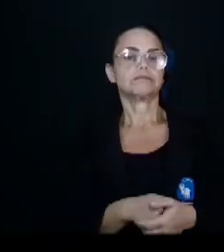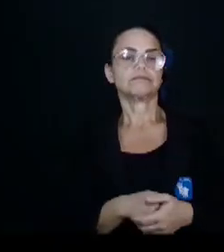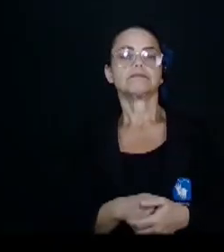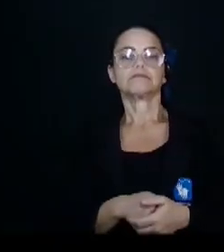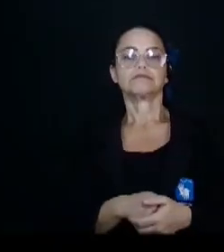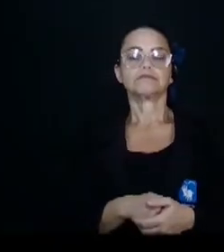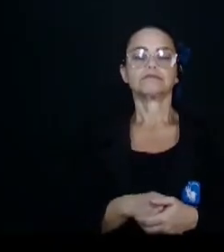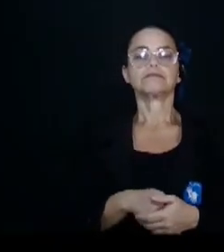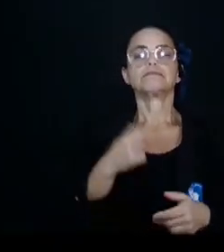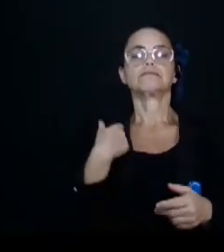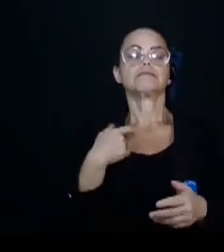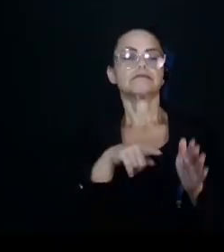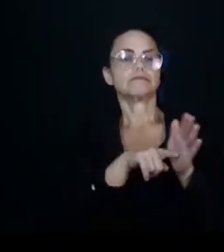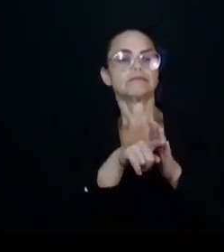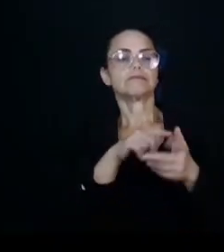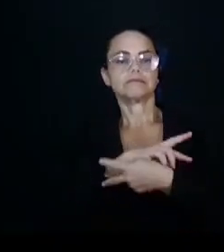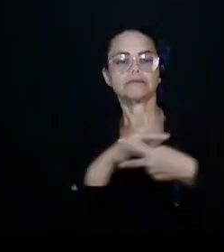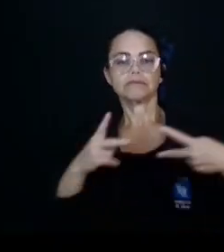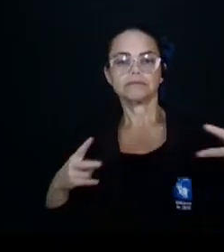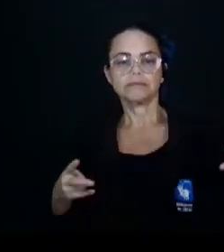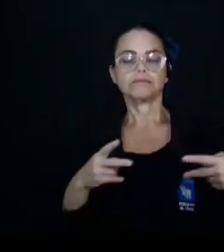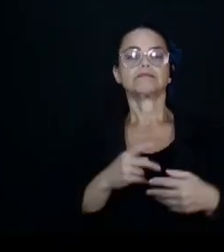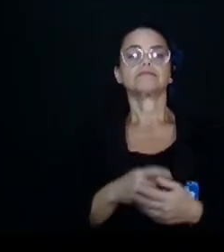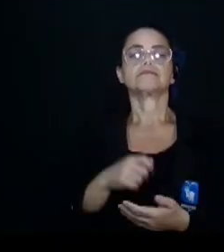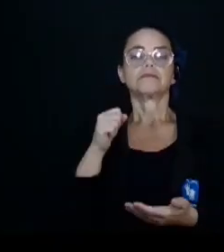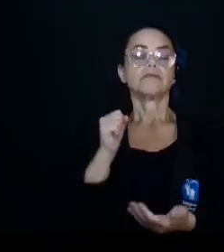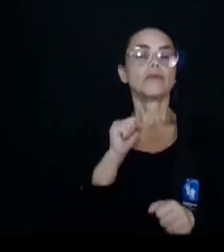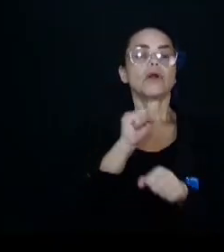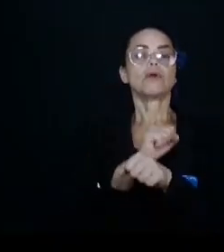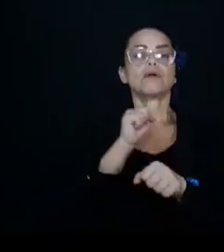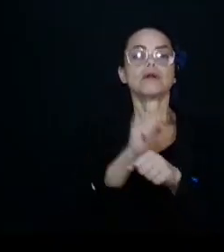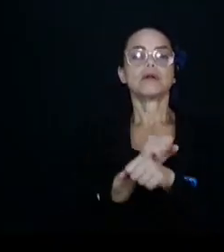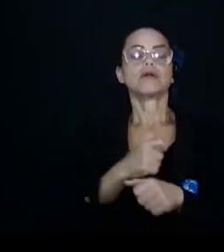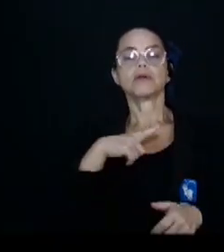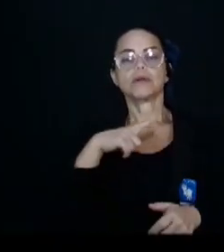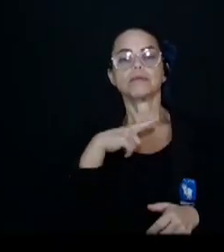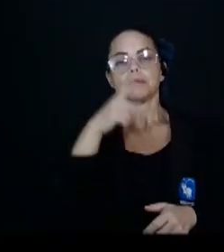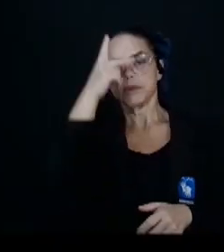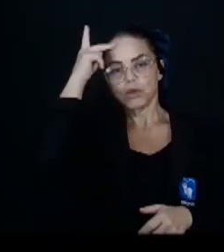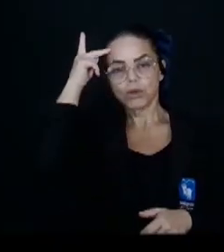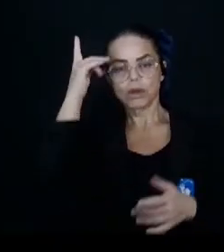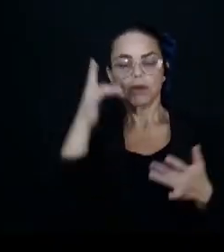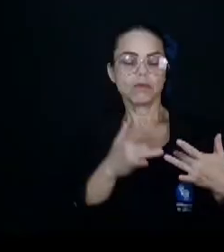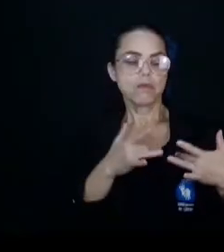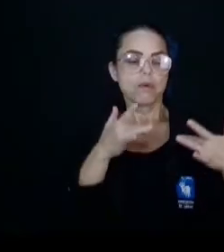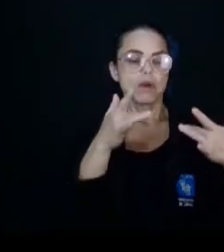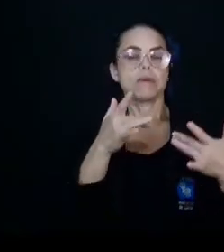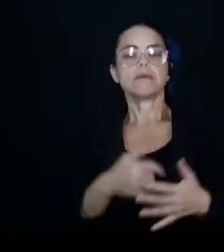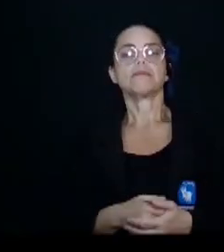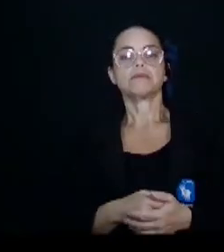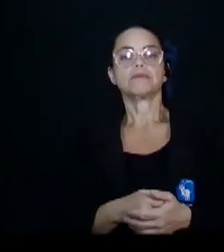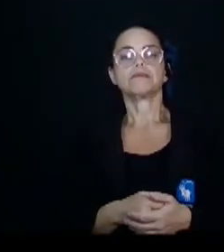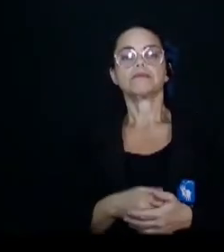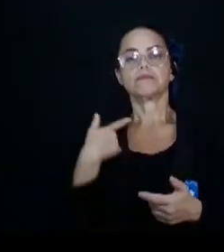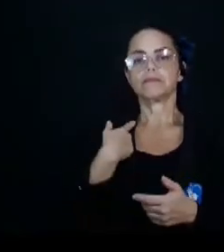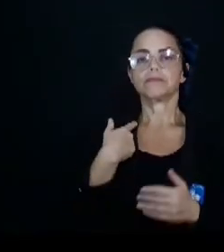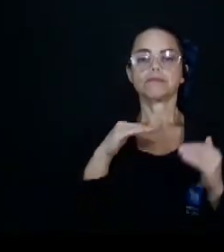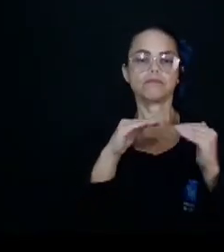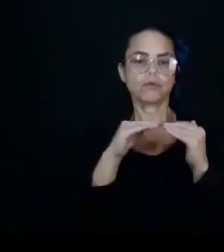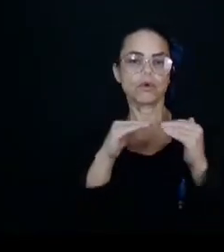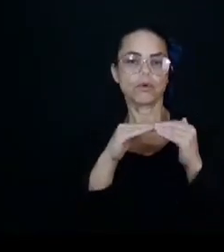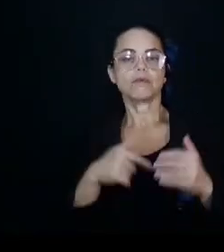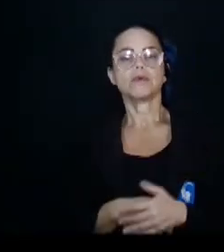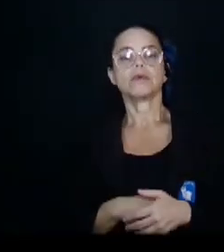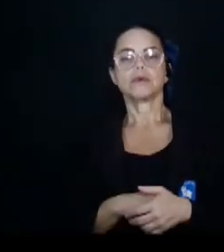genética dentro do banco de doadores para saber se existe algum doador previamente compatível. Existindo